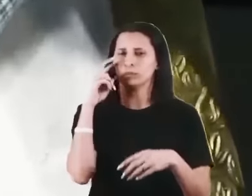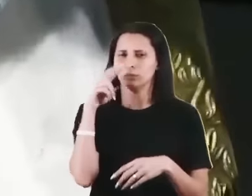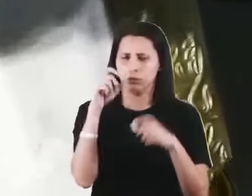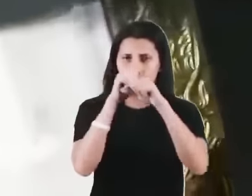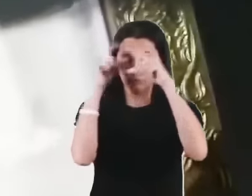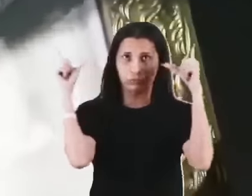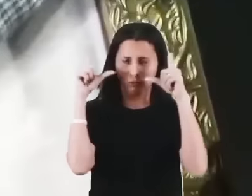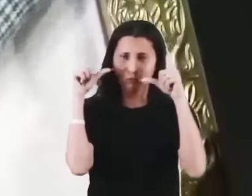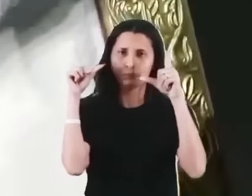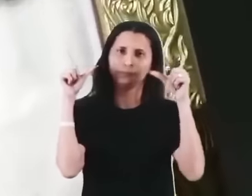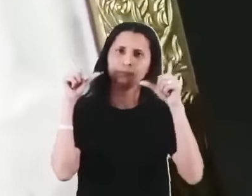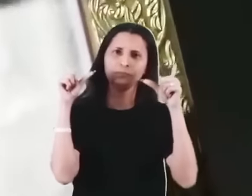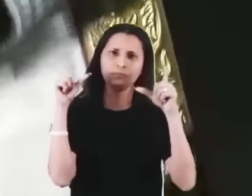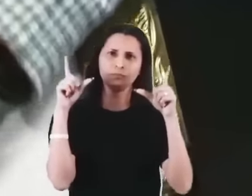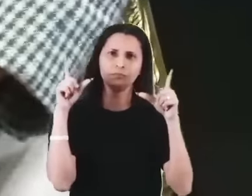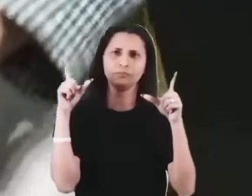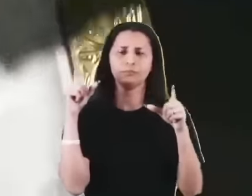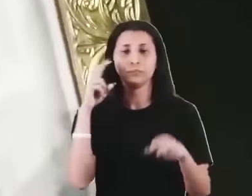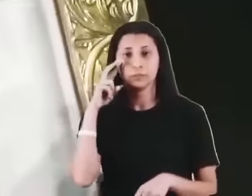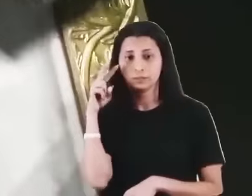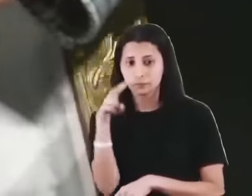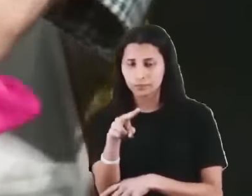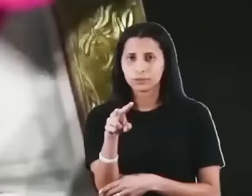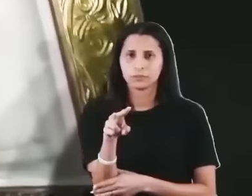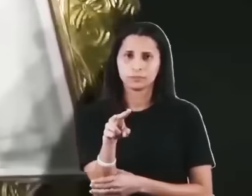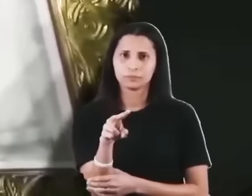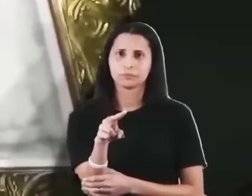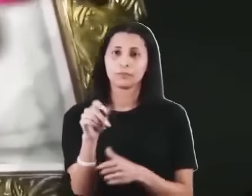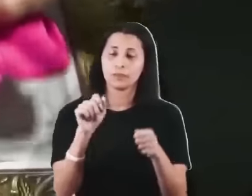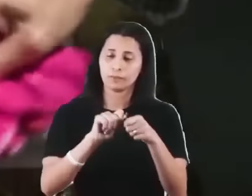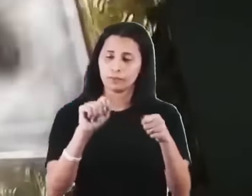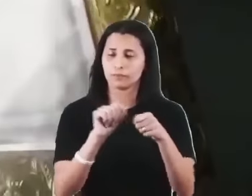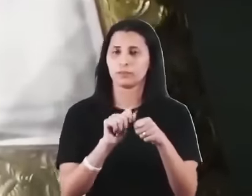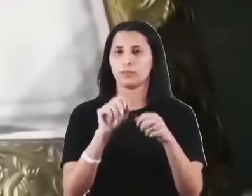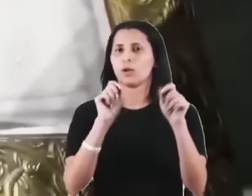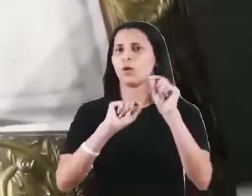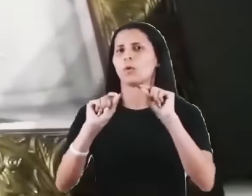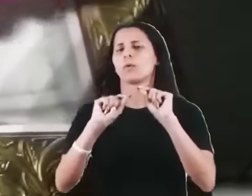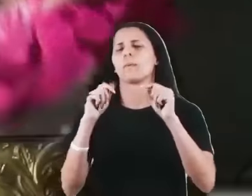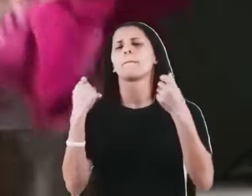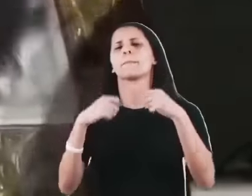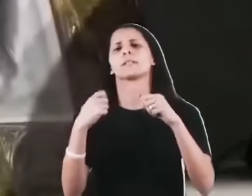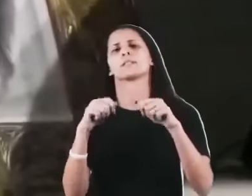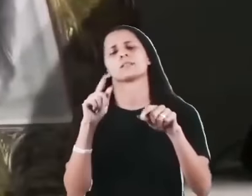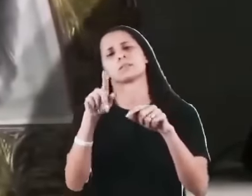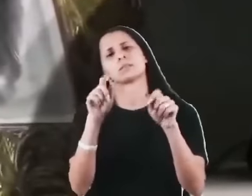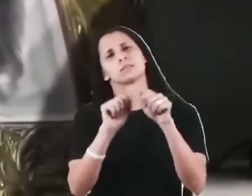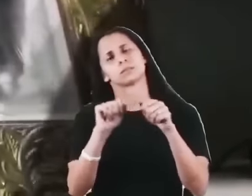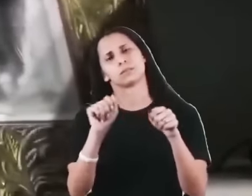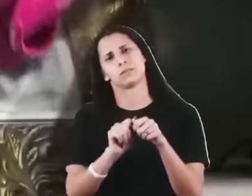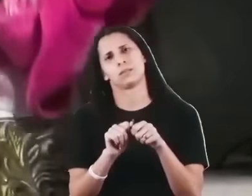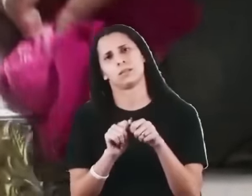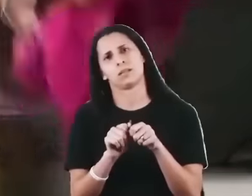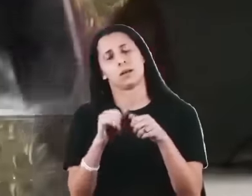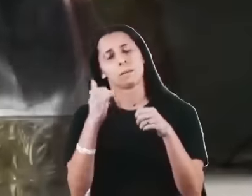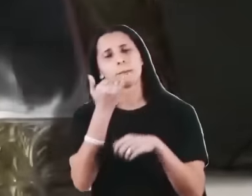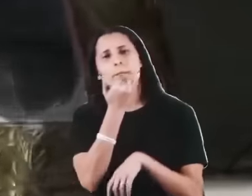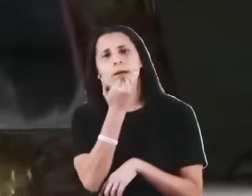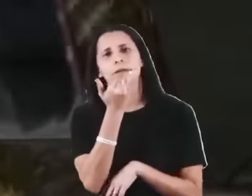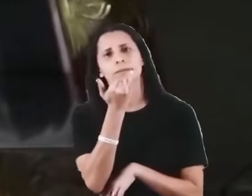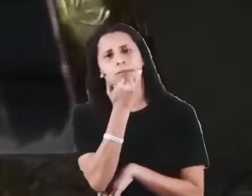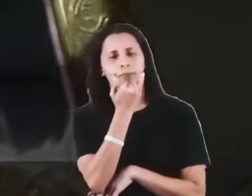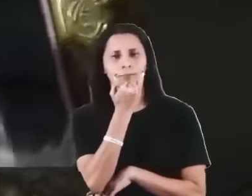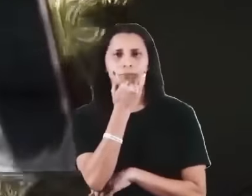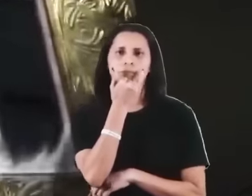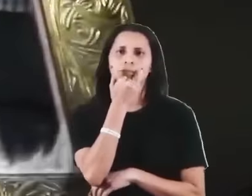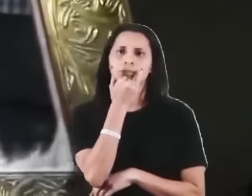os seus olhos enxergar e fizer o que você precisa fazer perdoo a